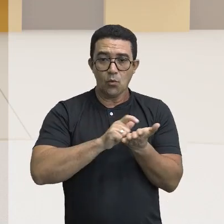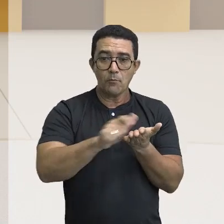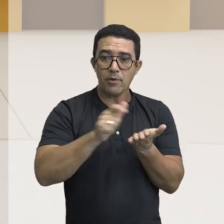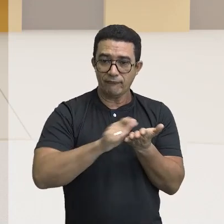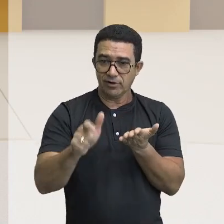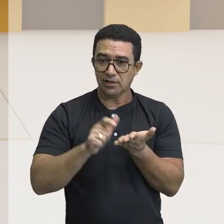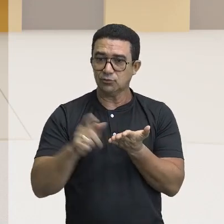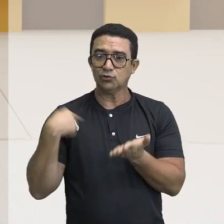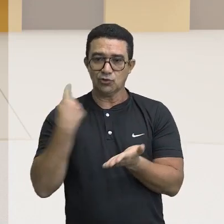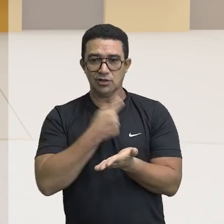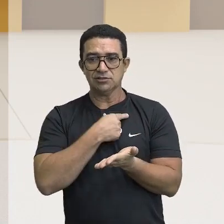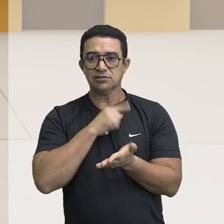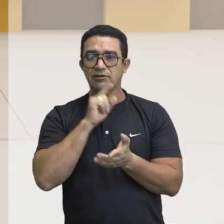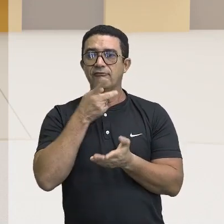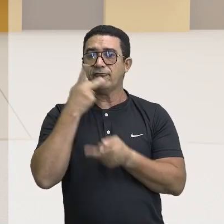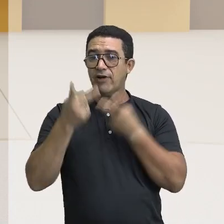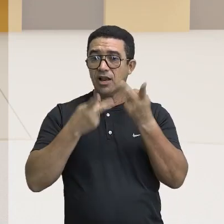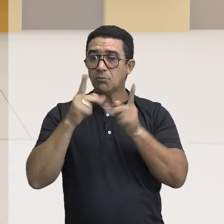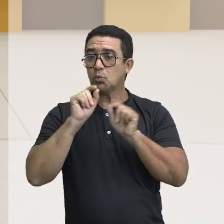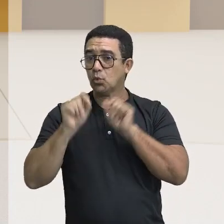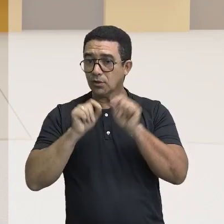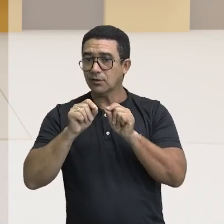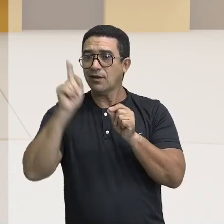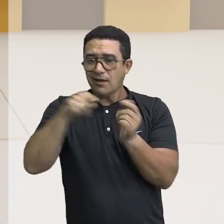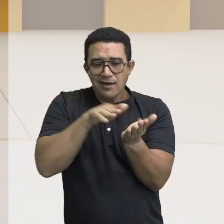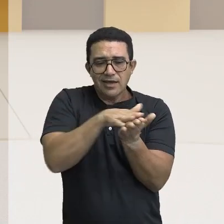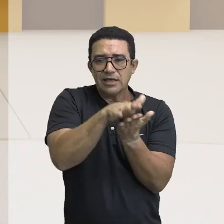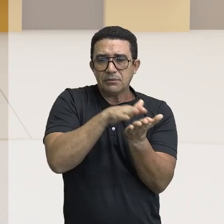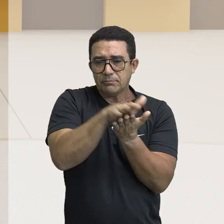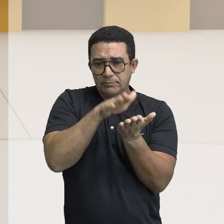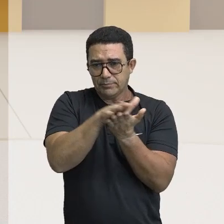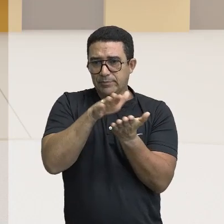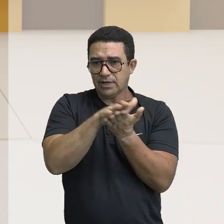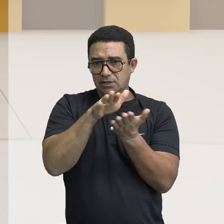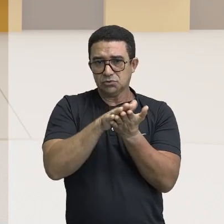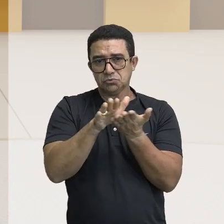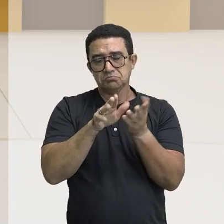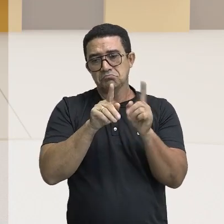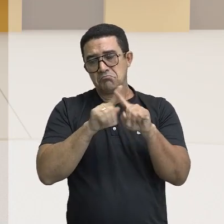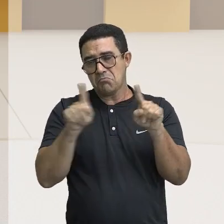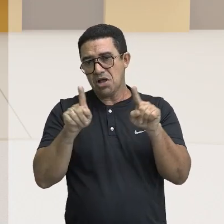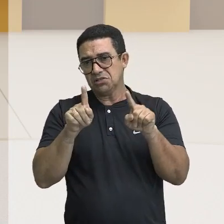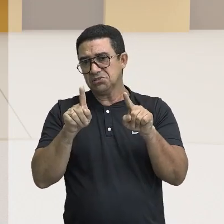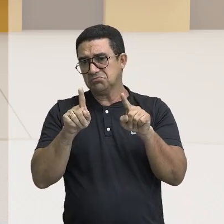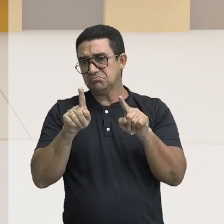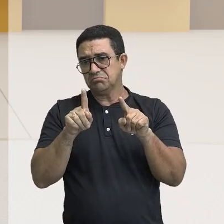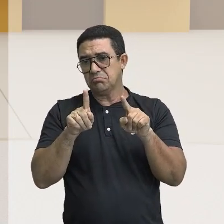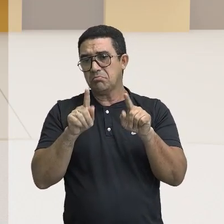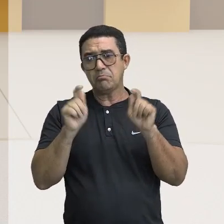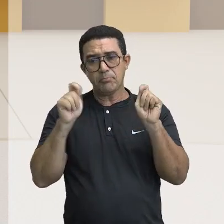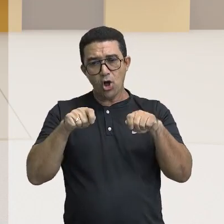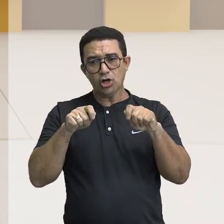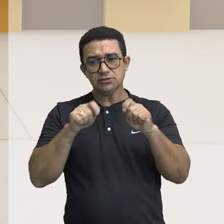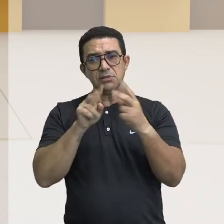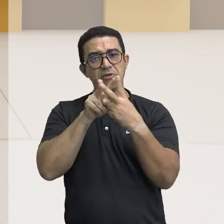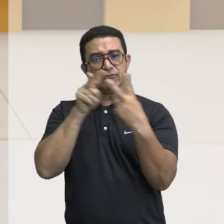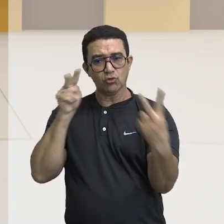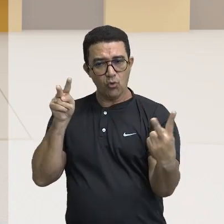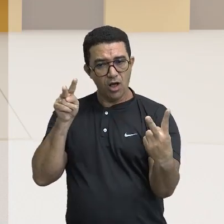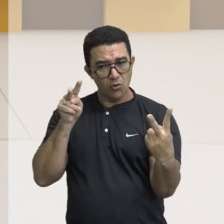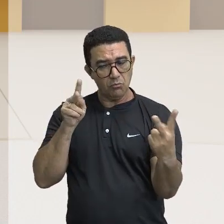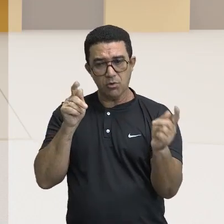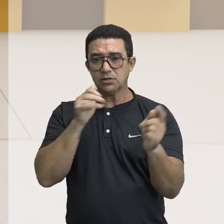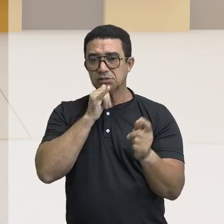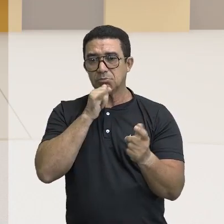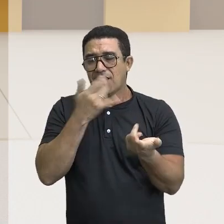falou aqui no início, né, que geralmente ele é impresso, mas não necessariamente ele precisa ser impresso. Então, para a gente preservar